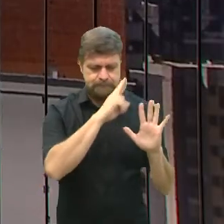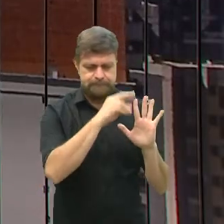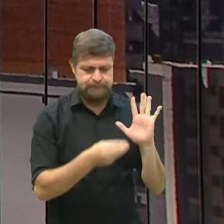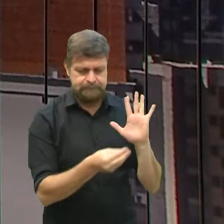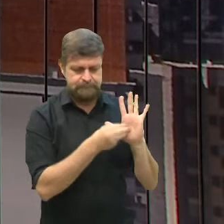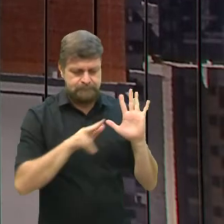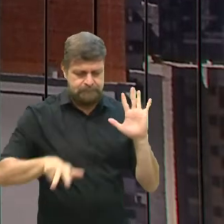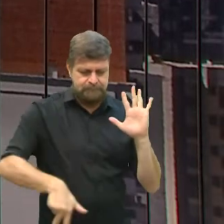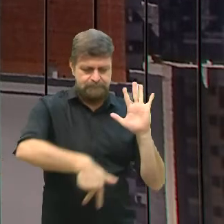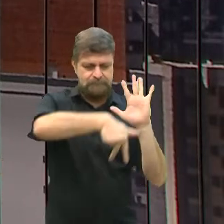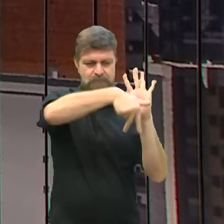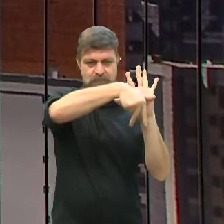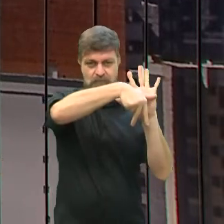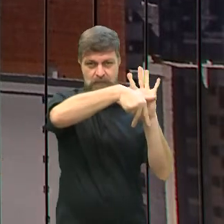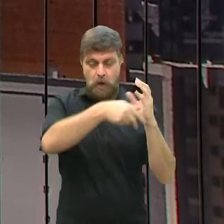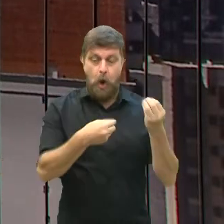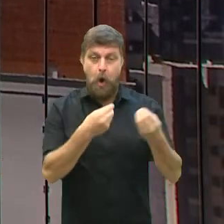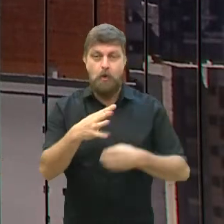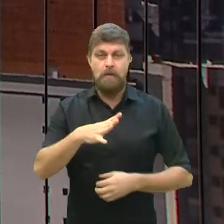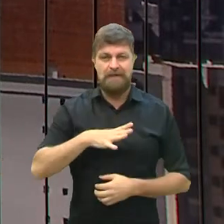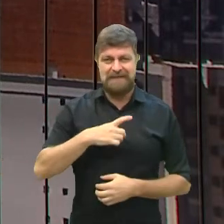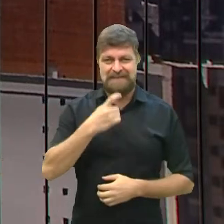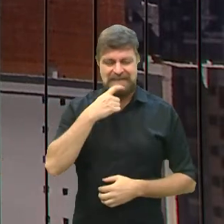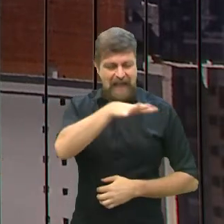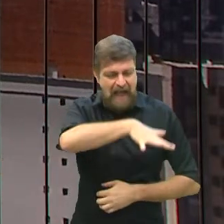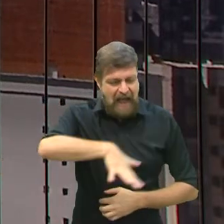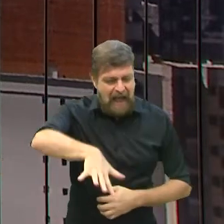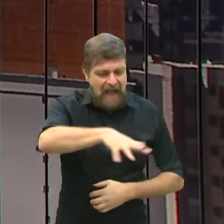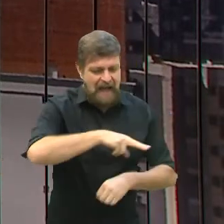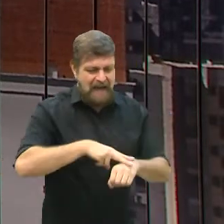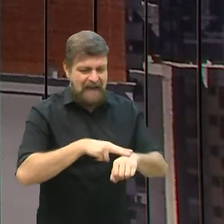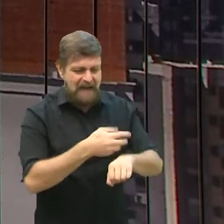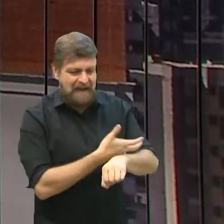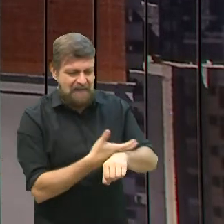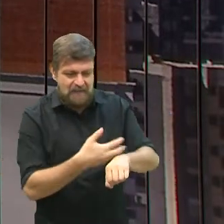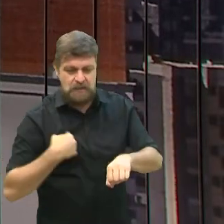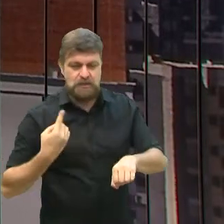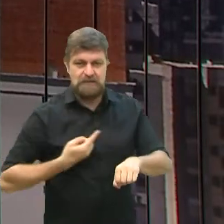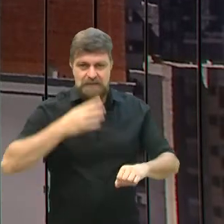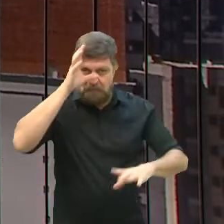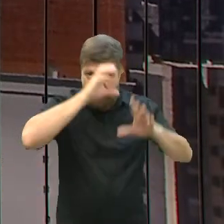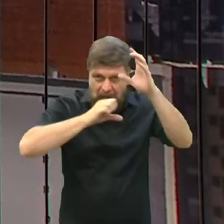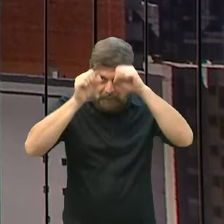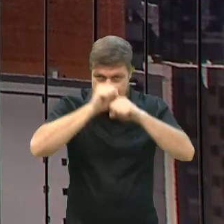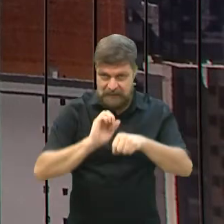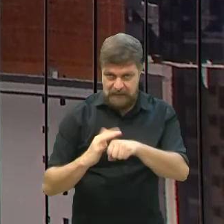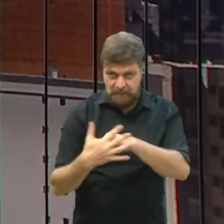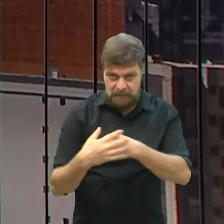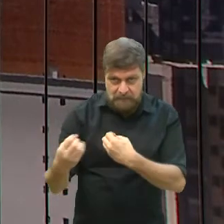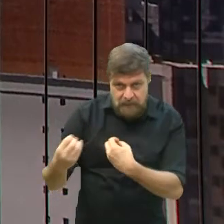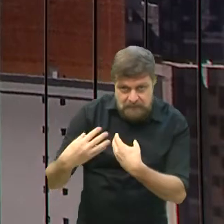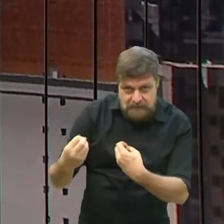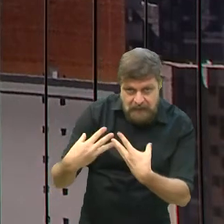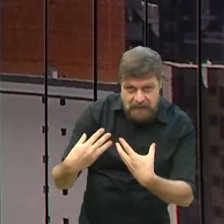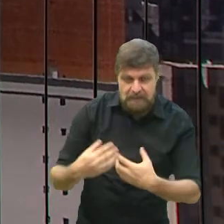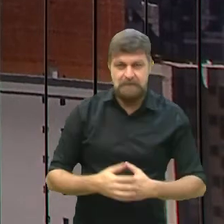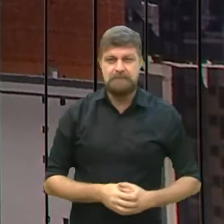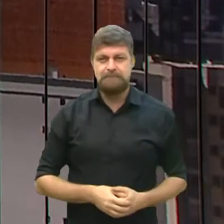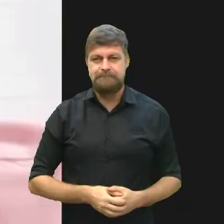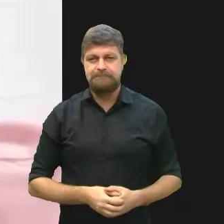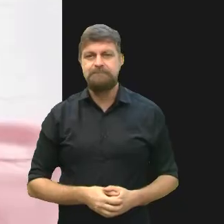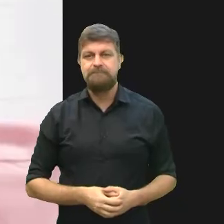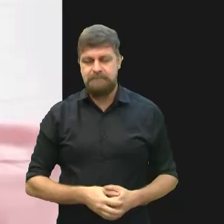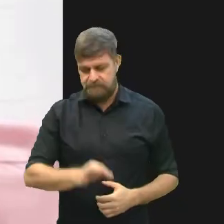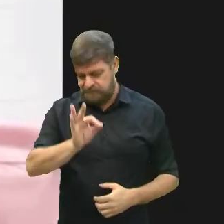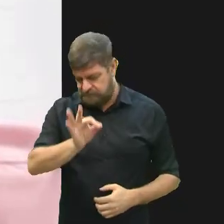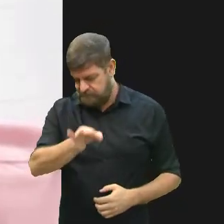das nossas cidades, dos nossos ambientes? Temos algo a aprender com esse momento? Sem